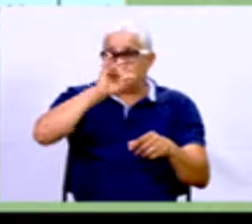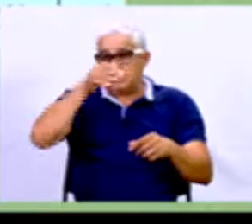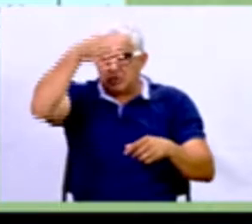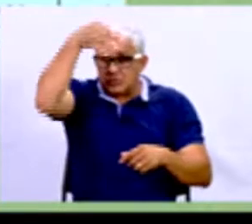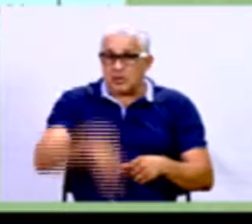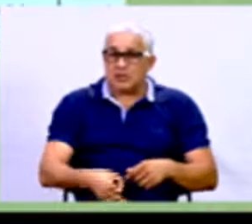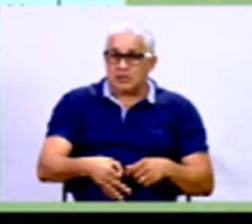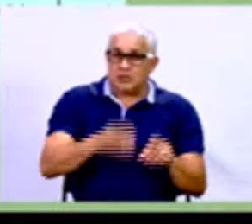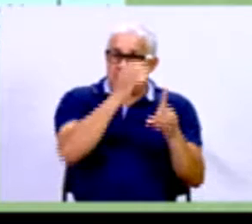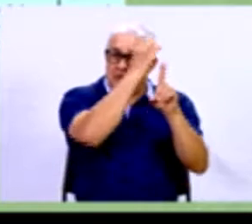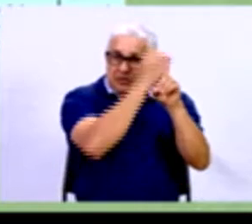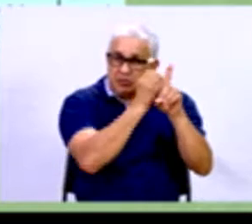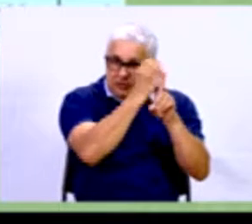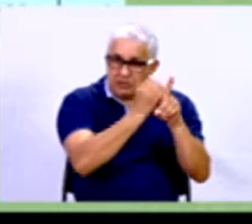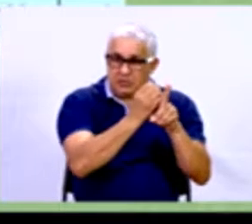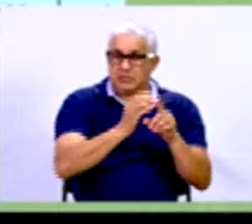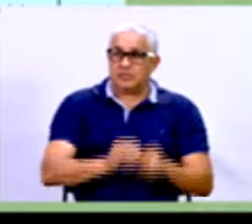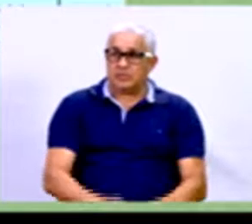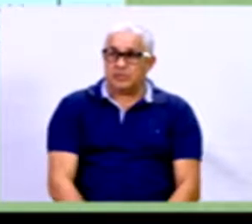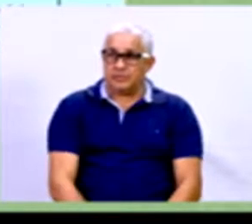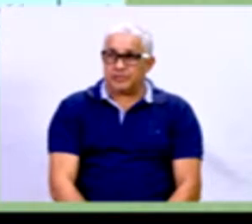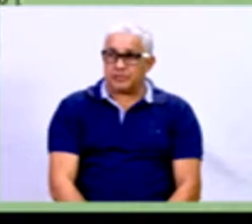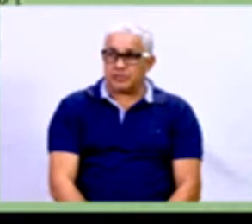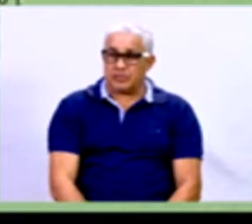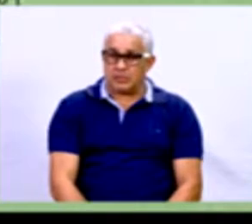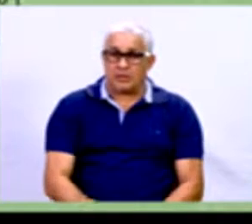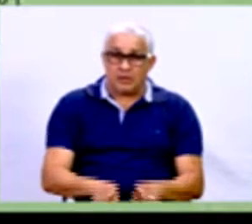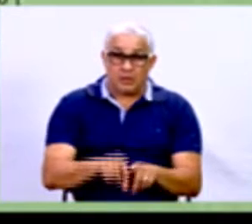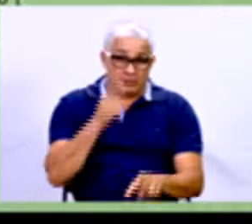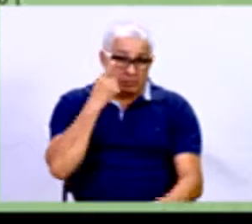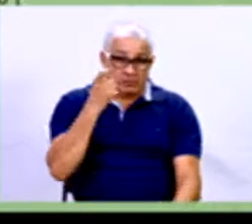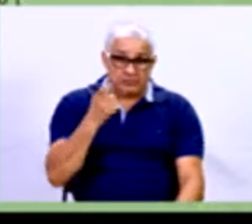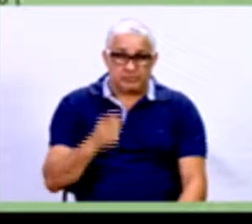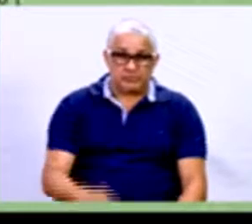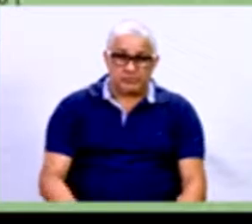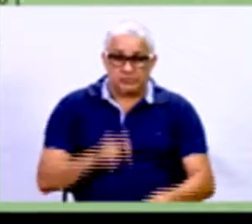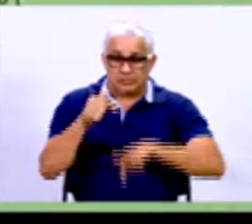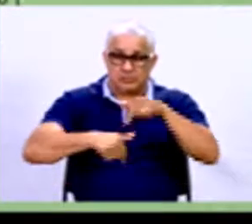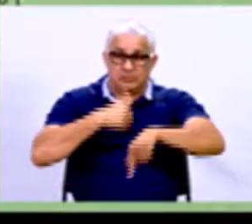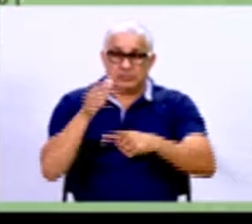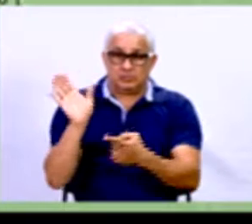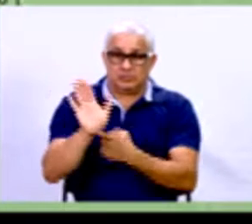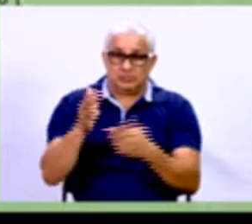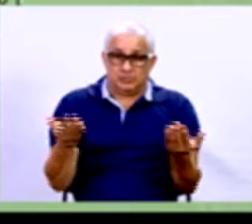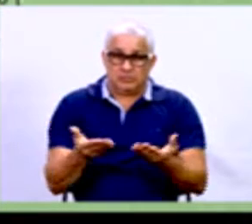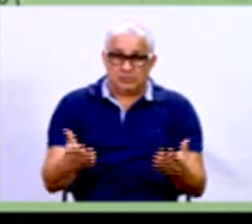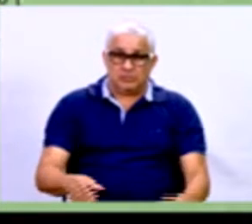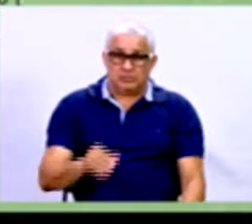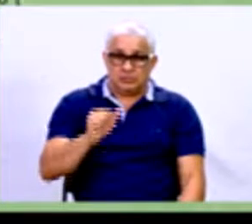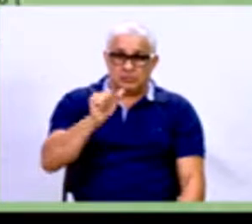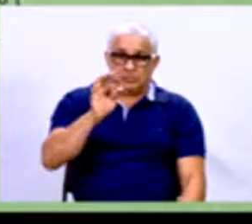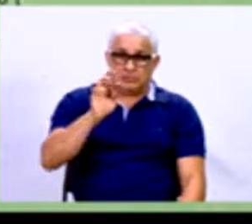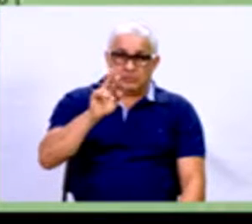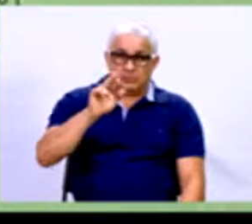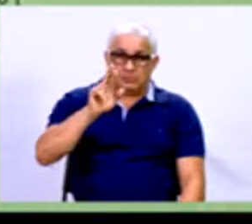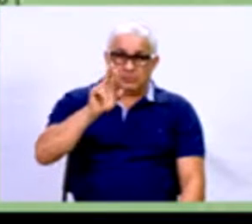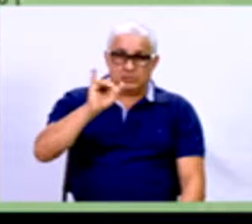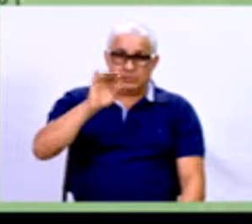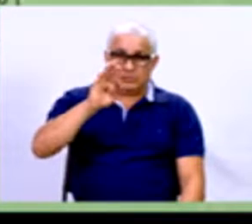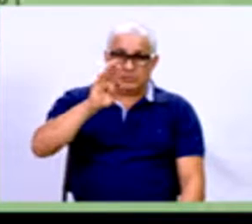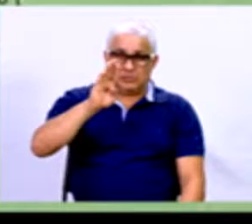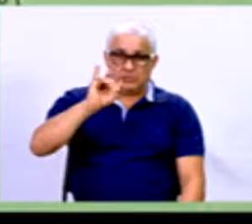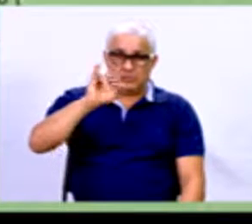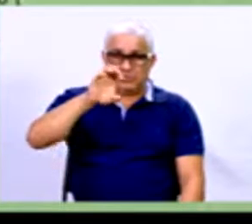não é? Uma coisa interessante que nós vamos estar trabalhando agora são as atribuições da CIPA. Né?